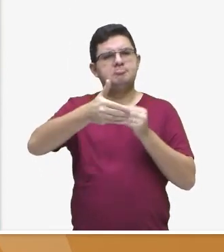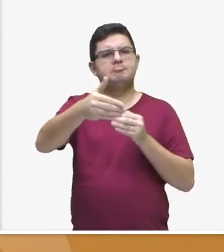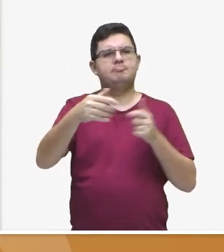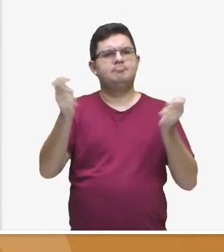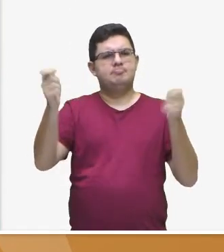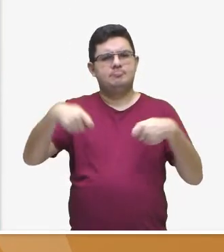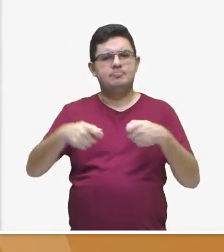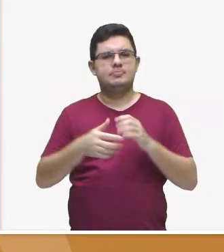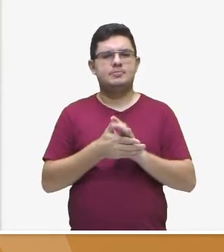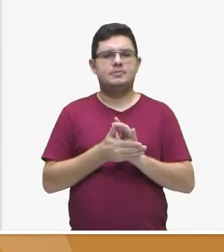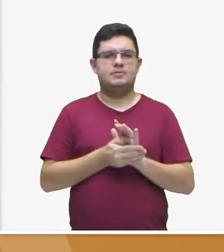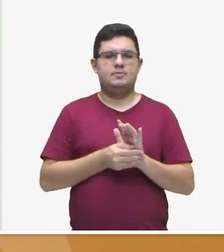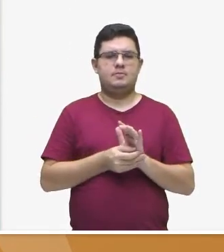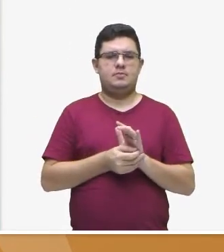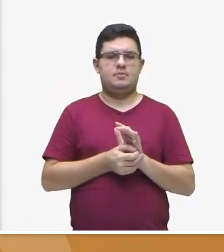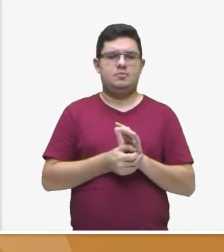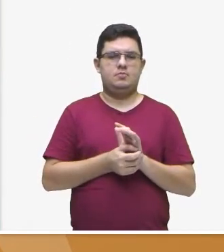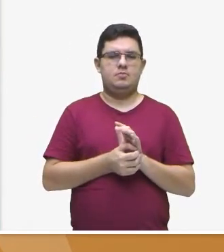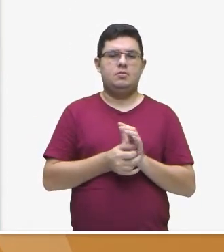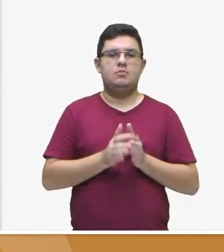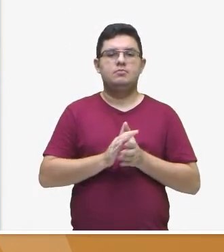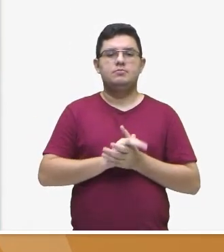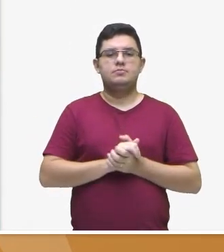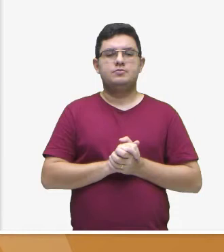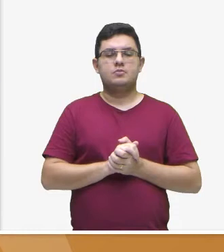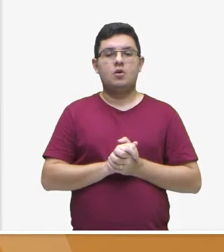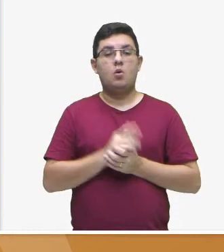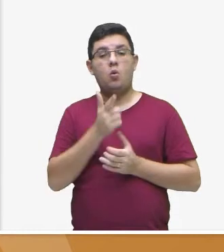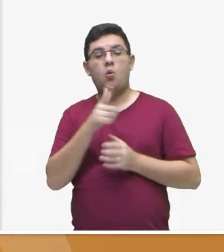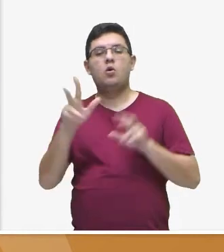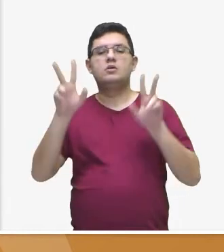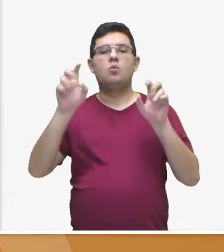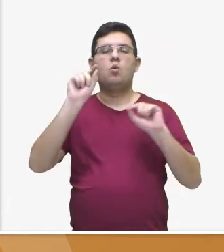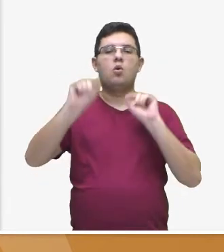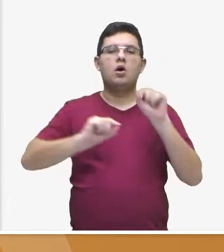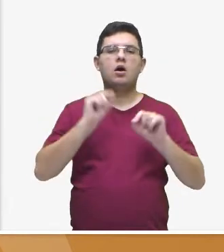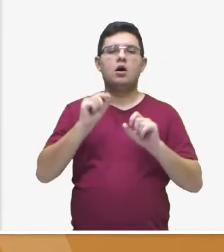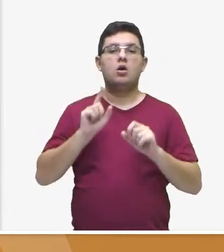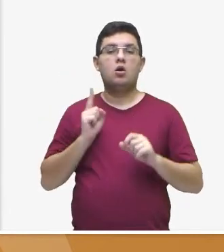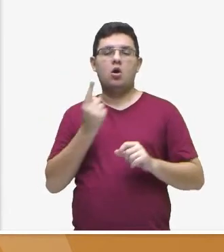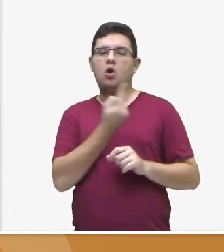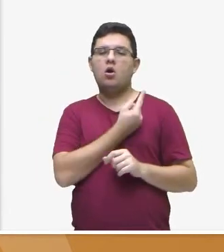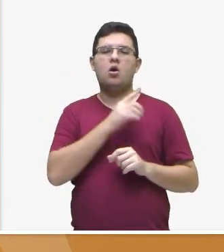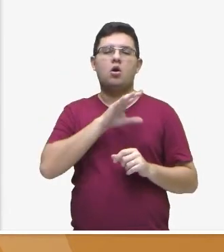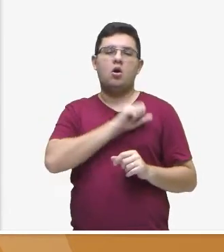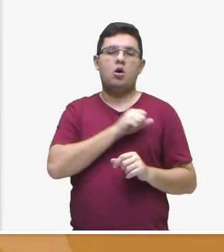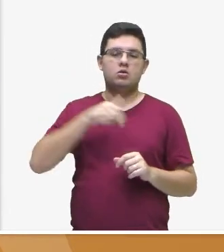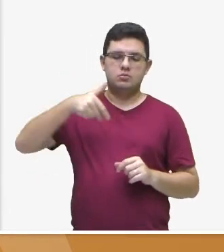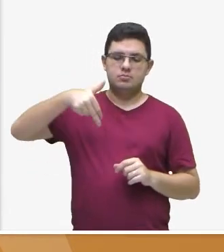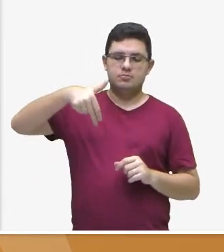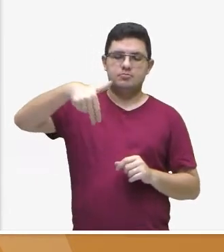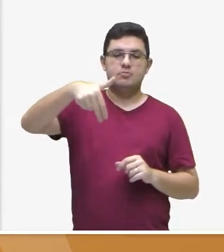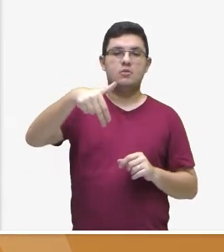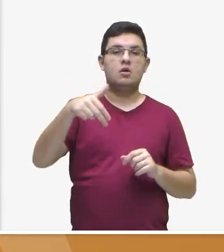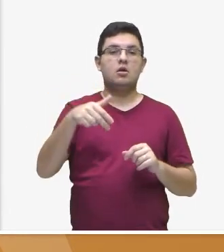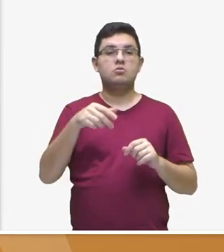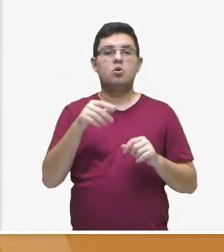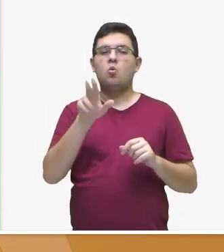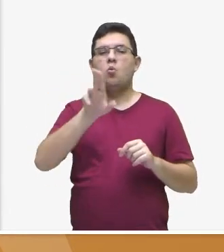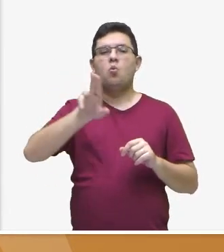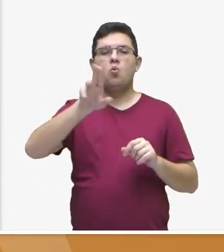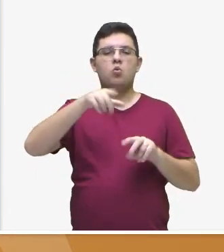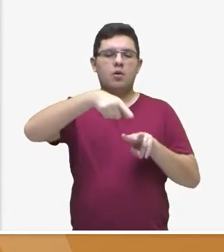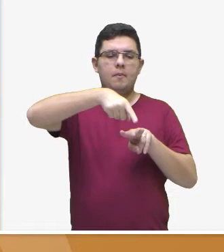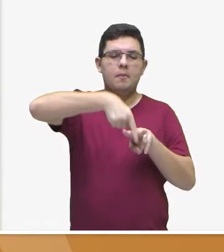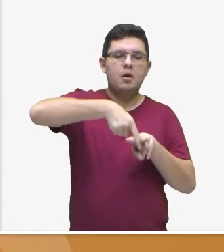Outra questão também a gente gosta de andar descalço, não é isso? Gosta de andar descalço. A prática, por exemplo,